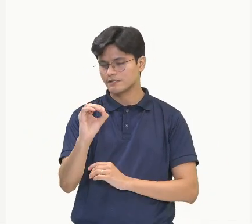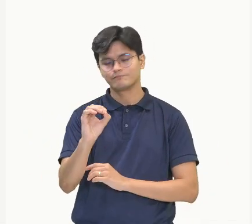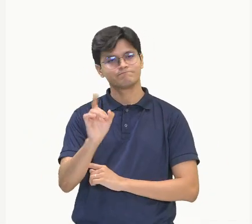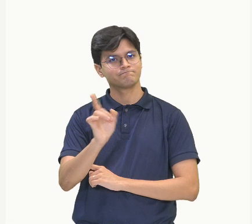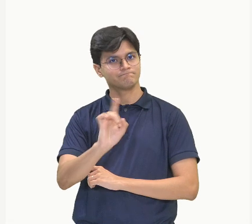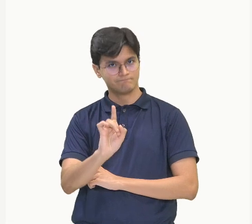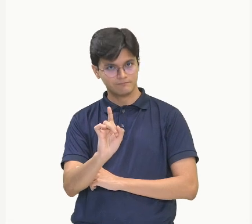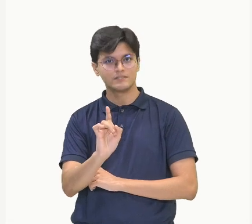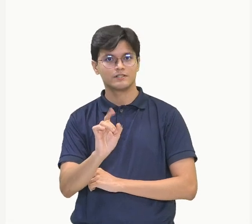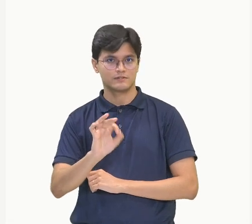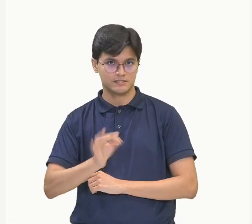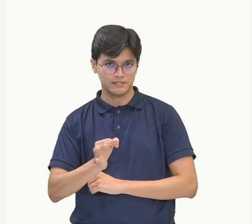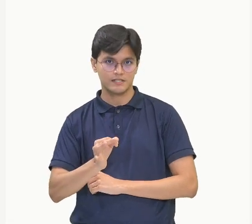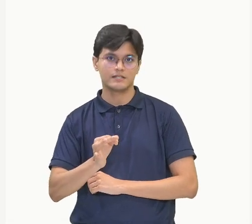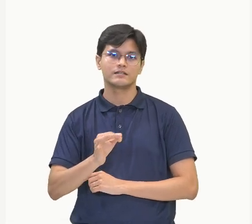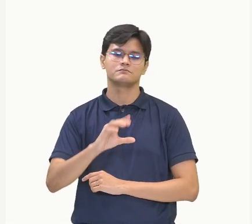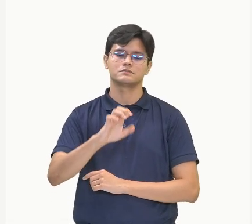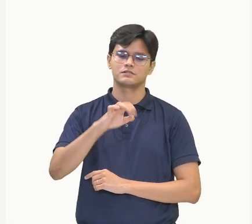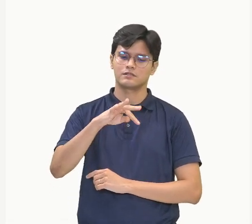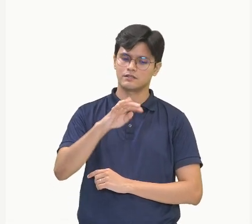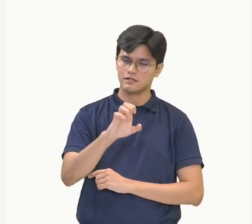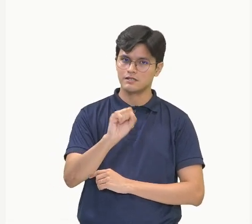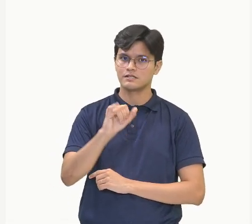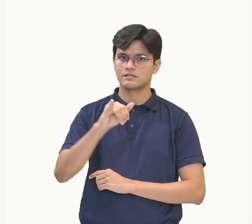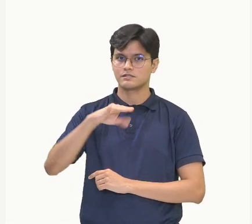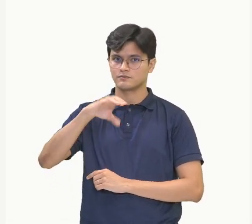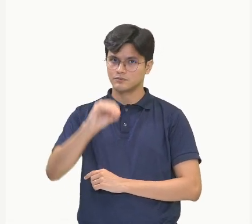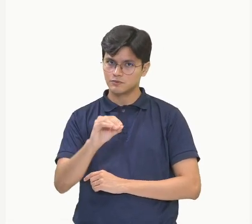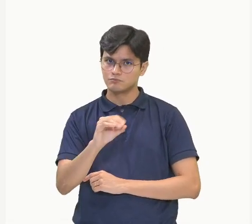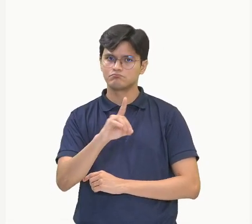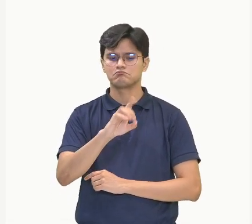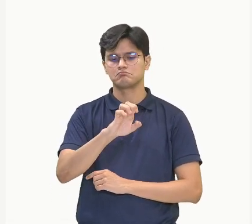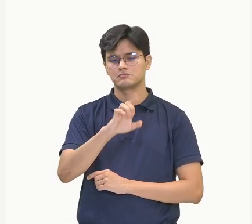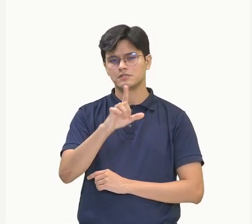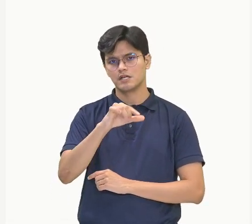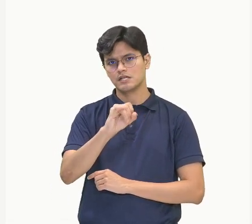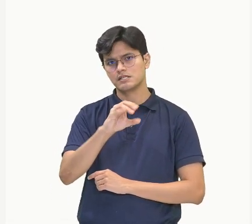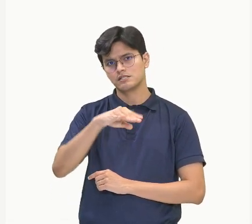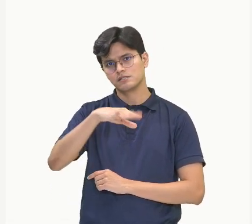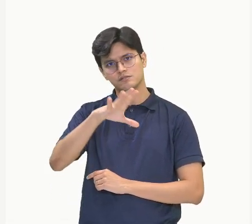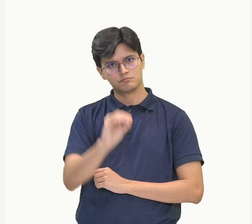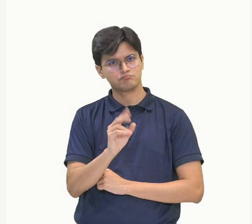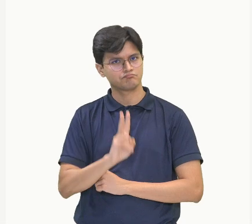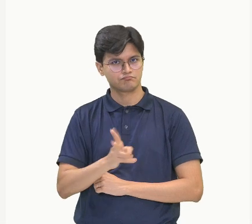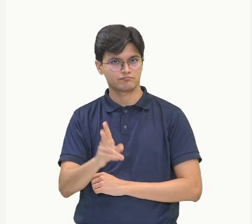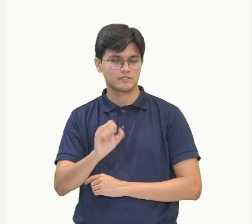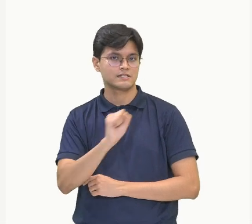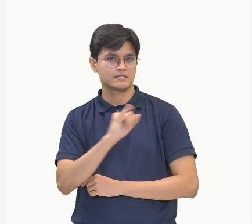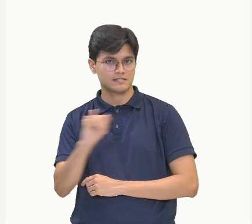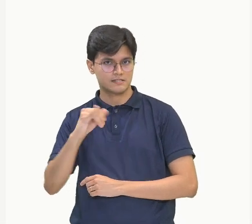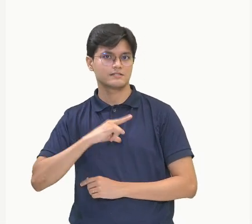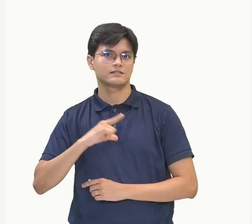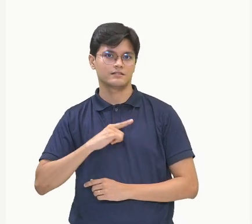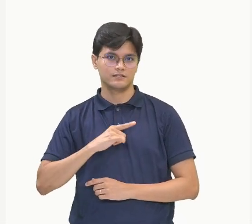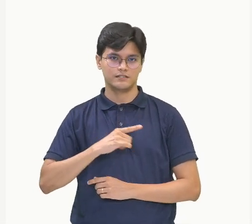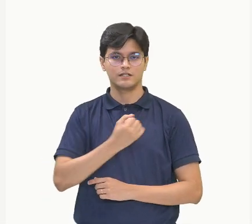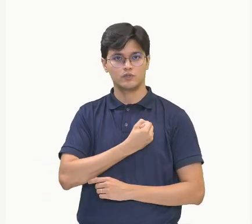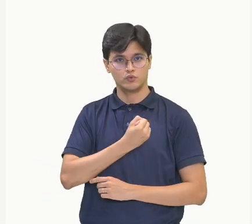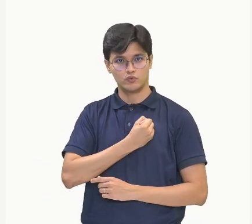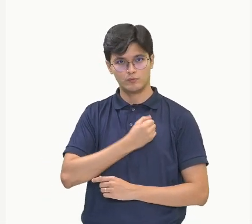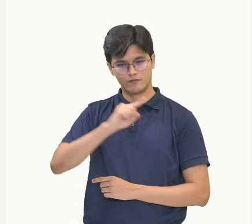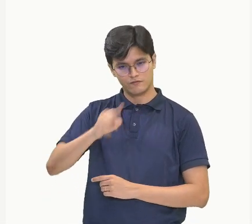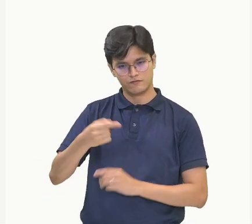Então, décimo, centésimo, milésimos. Quando tem a parte inteira, ou seja, quando eu tenho números antes da